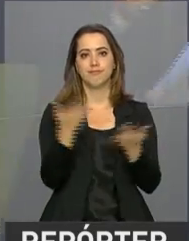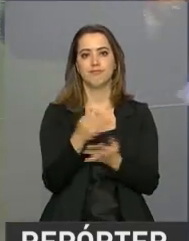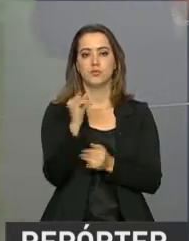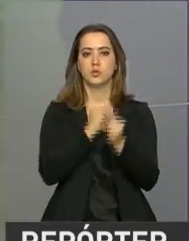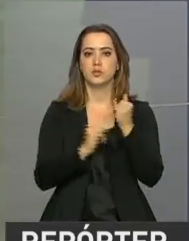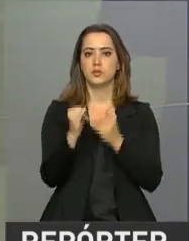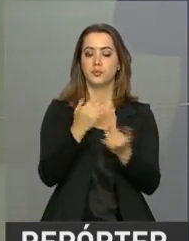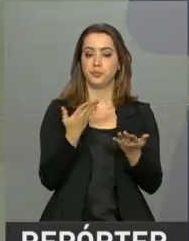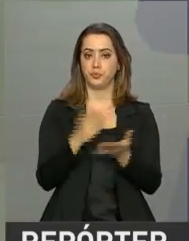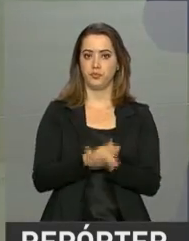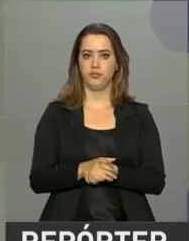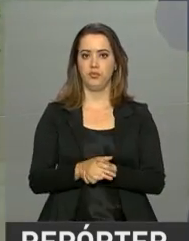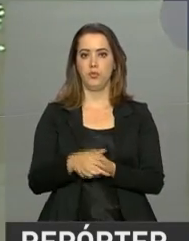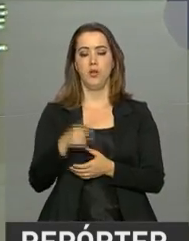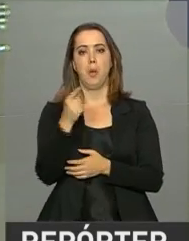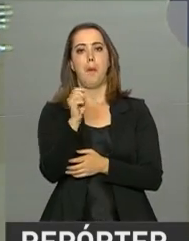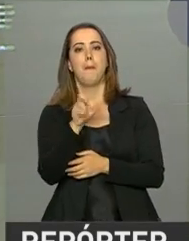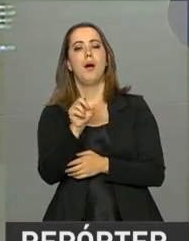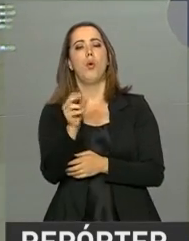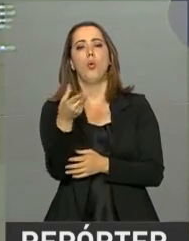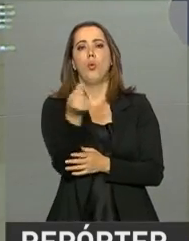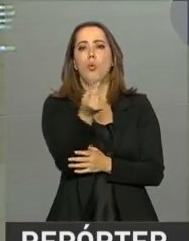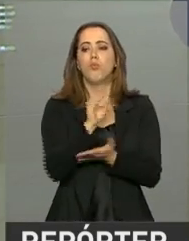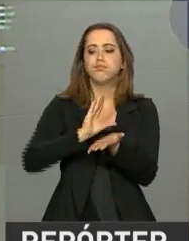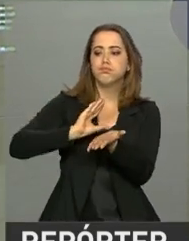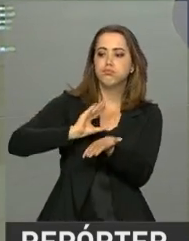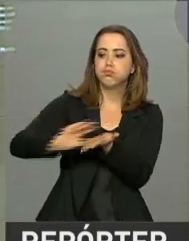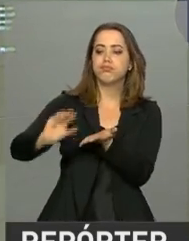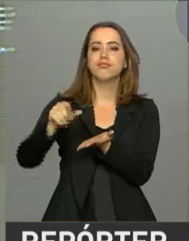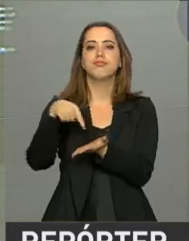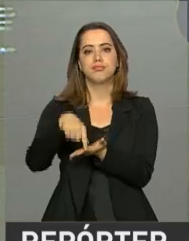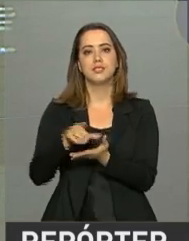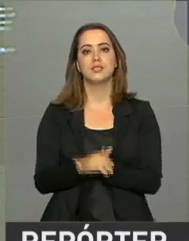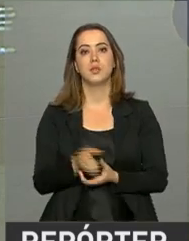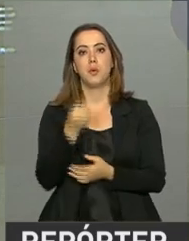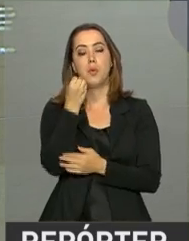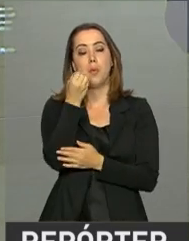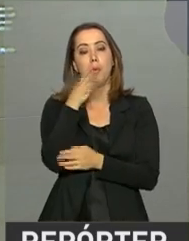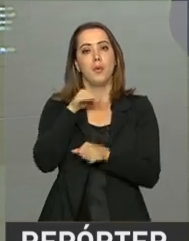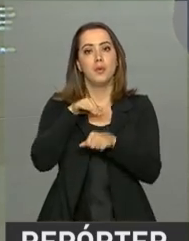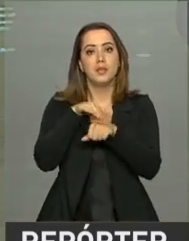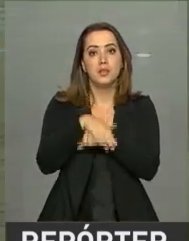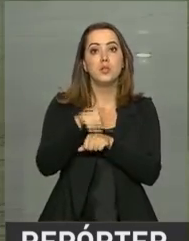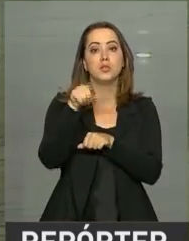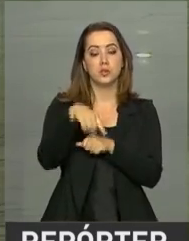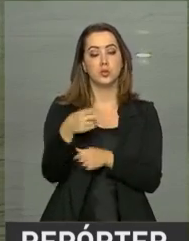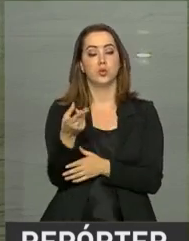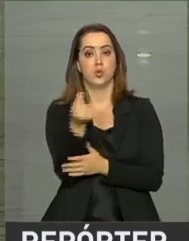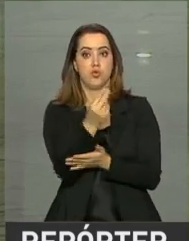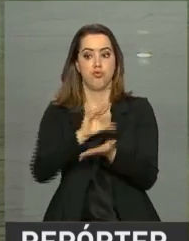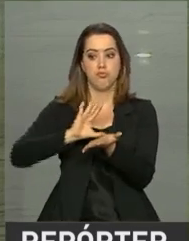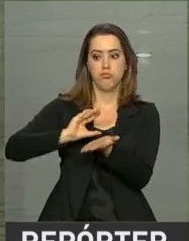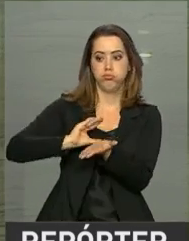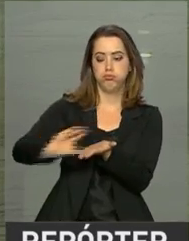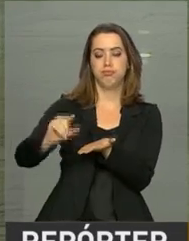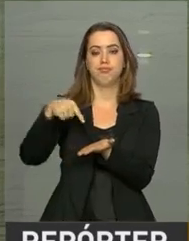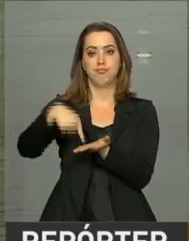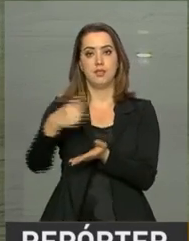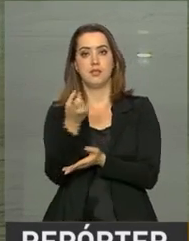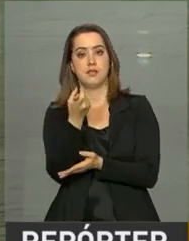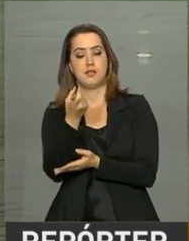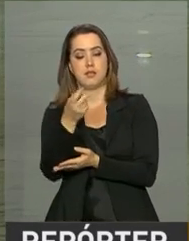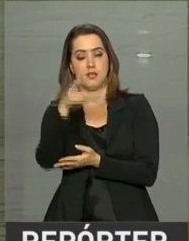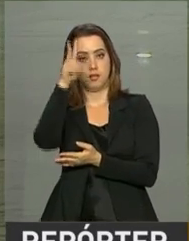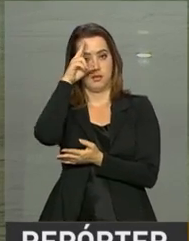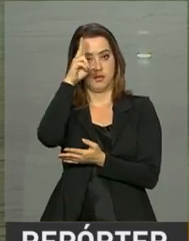sobre esse assunto. Paulo, é um volume grande de recursos, né? Boa noite. Boa noite, Sérgio Luiz. Um volume grande. Entre esta segunda-feira e a